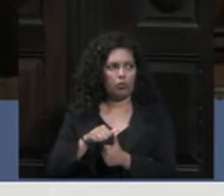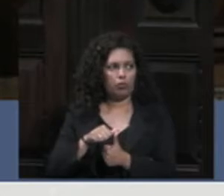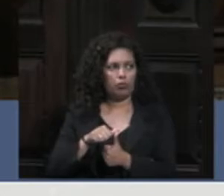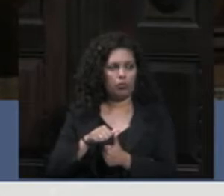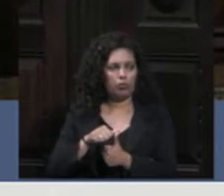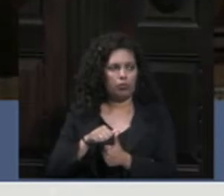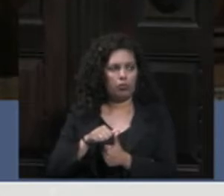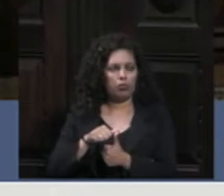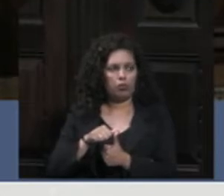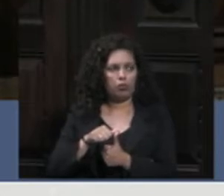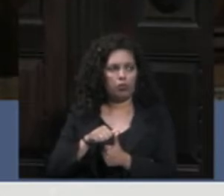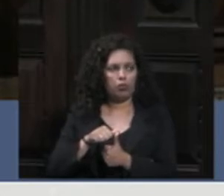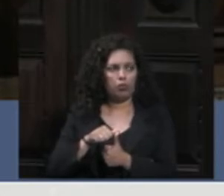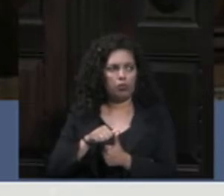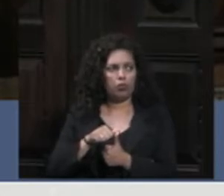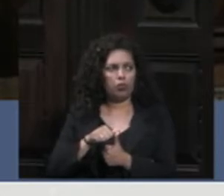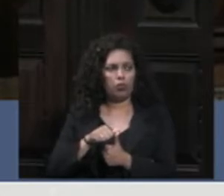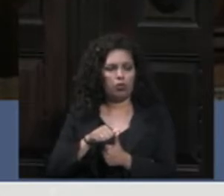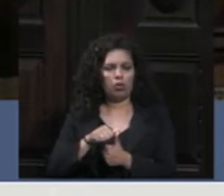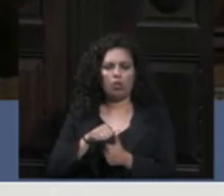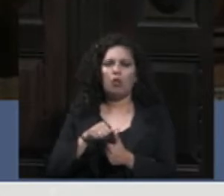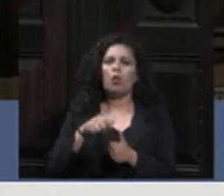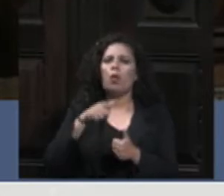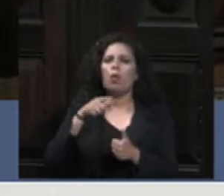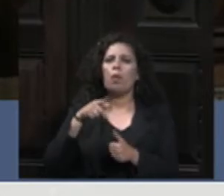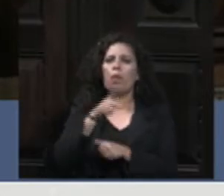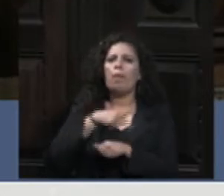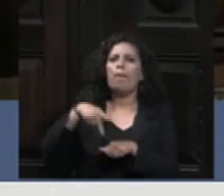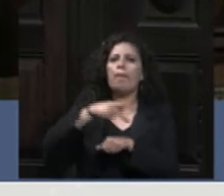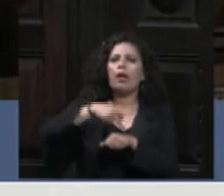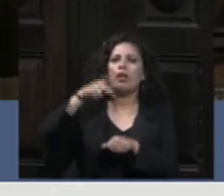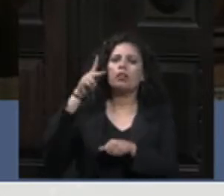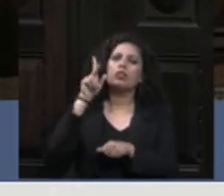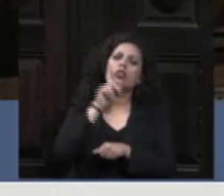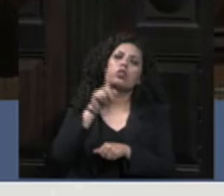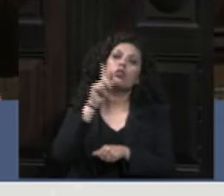eleições nos Estados Unidos da América,